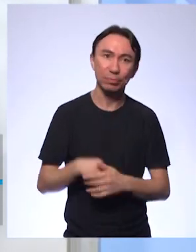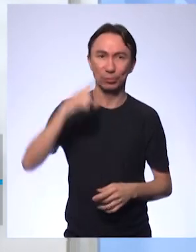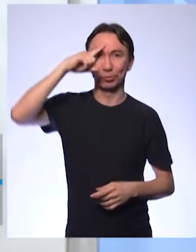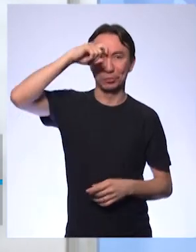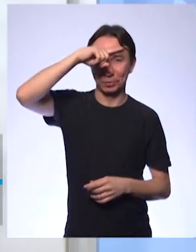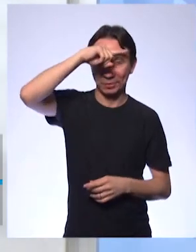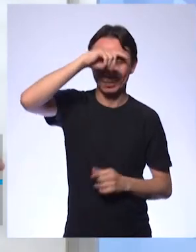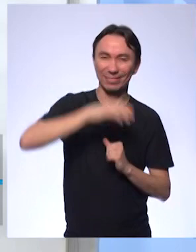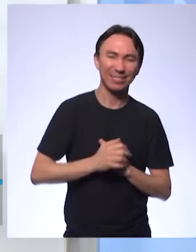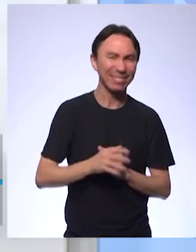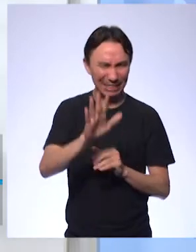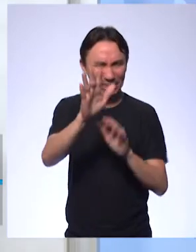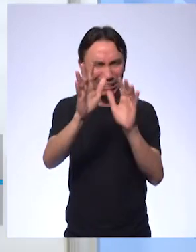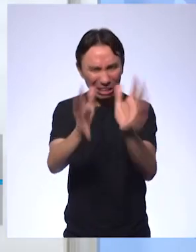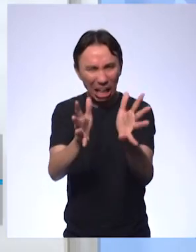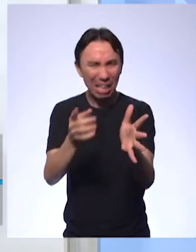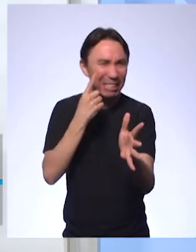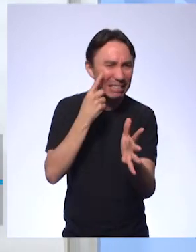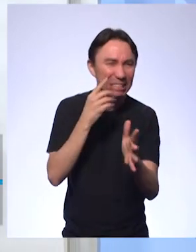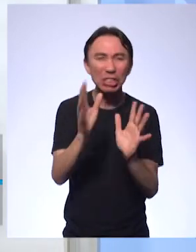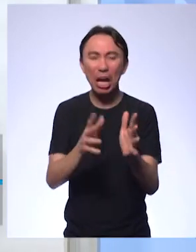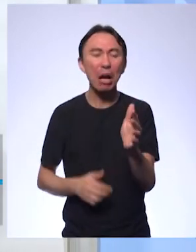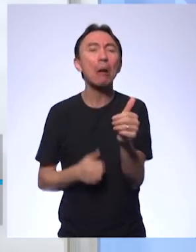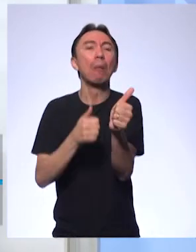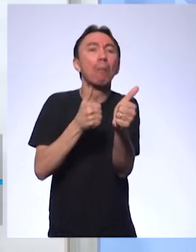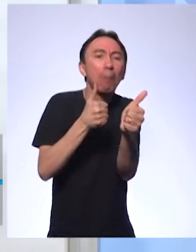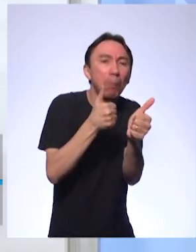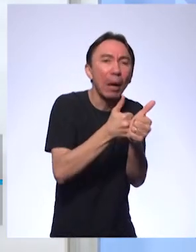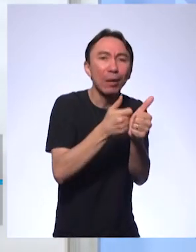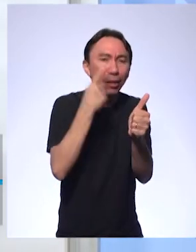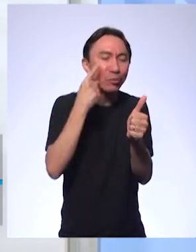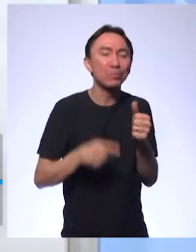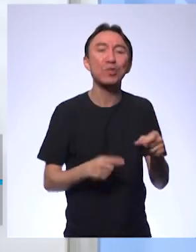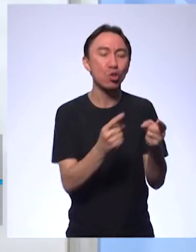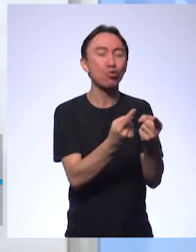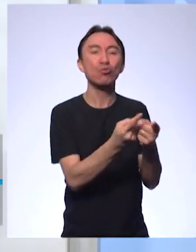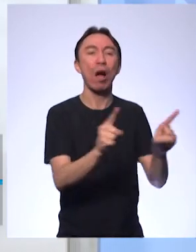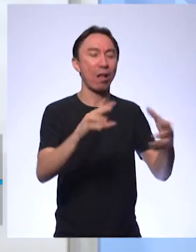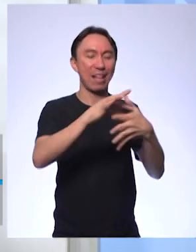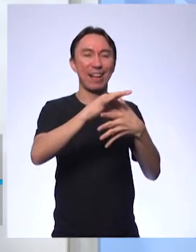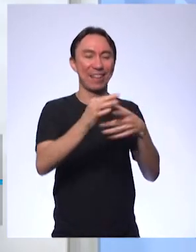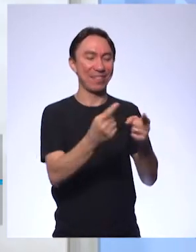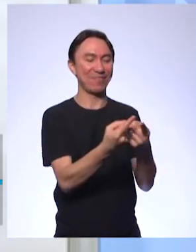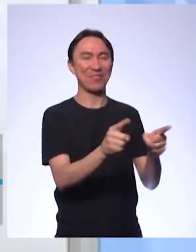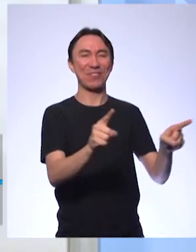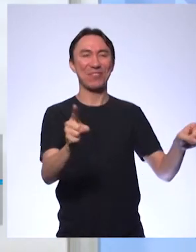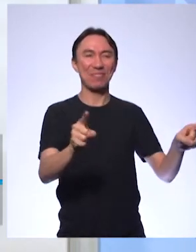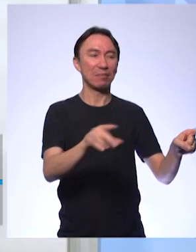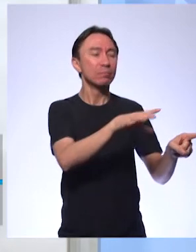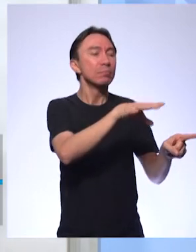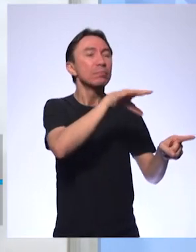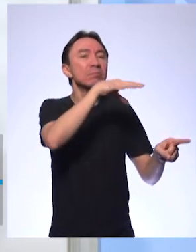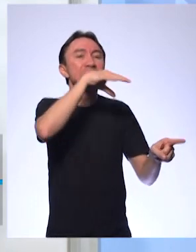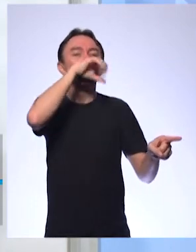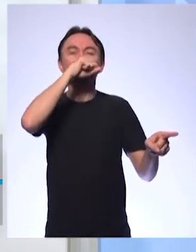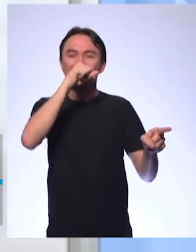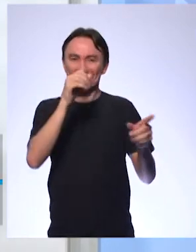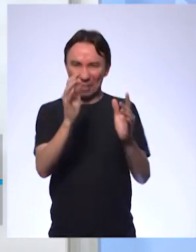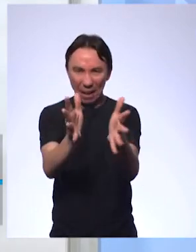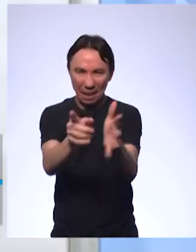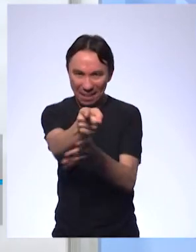se você já deve ter ficado perto, ou já deve ter ido a um churrasco, né? E provavelmente já deve ter sentido o cheiro do churrasco.